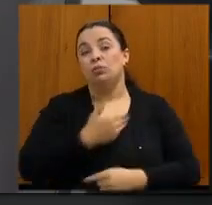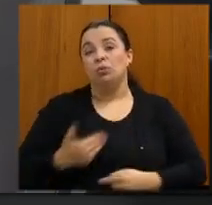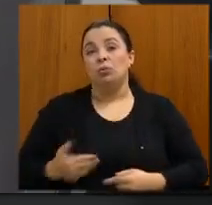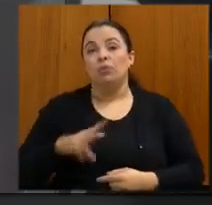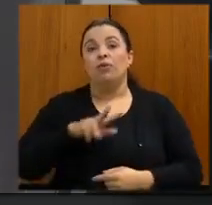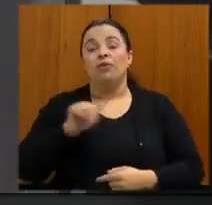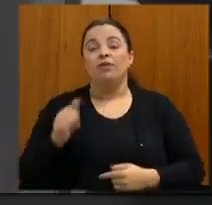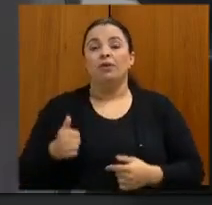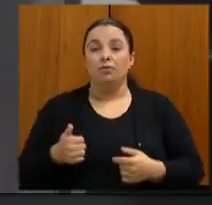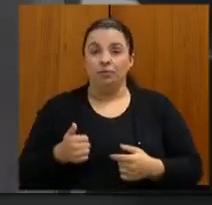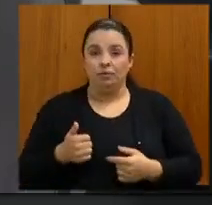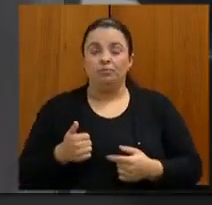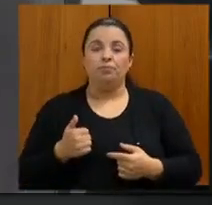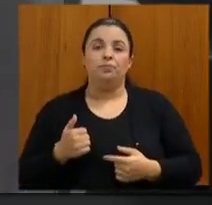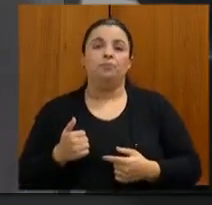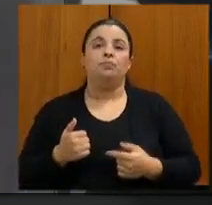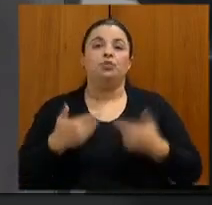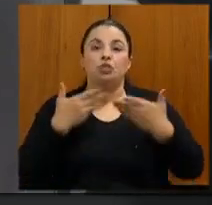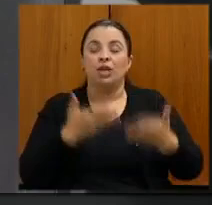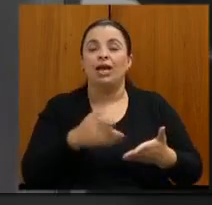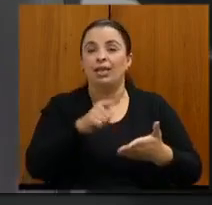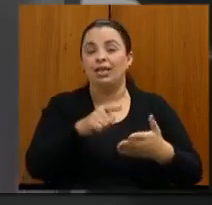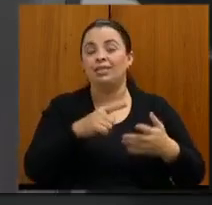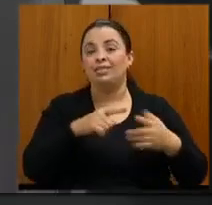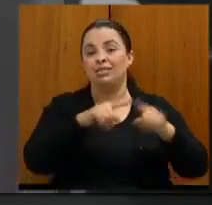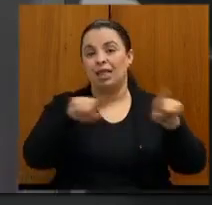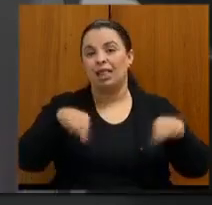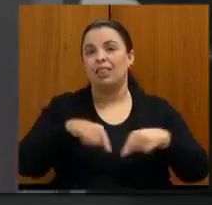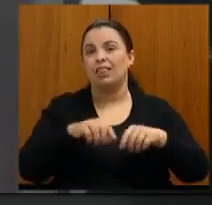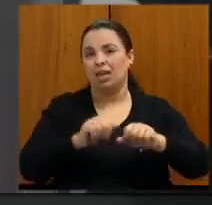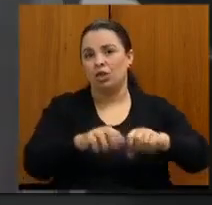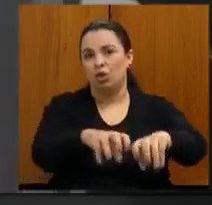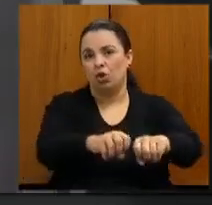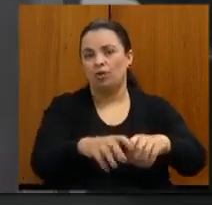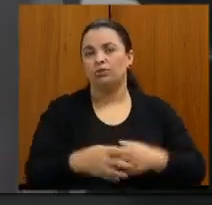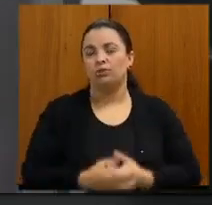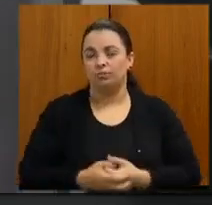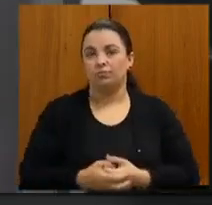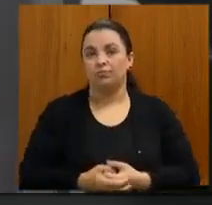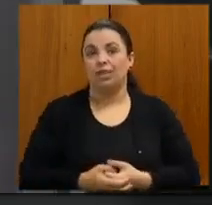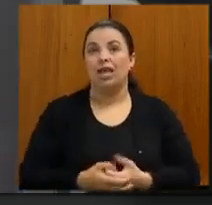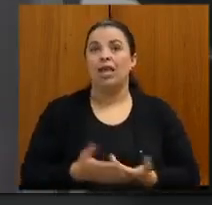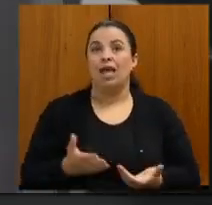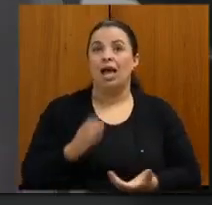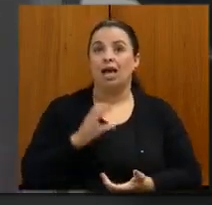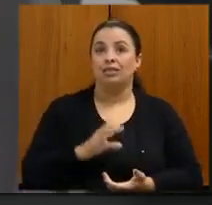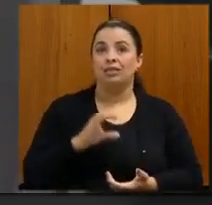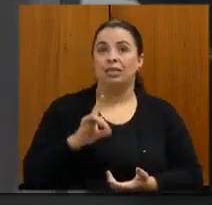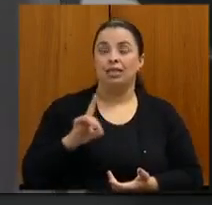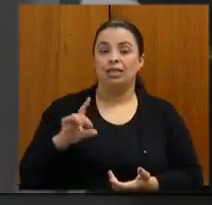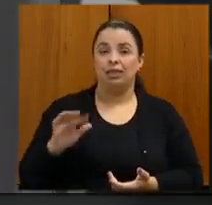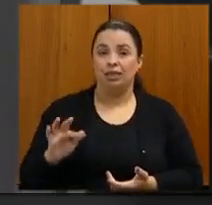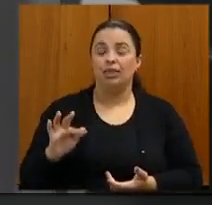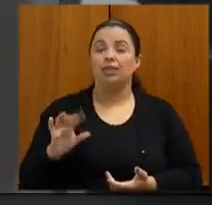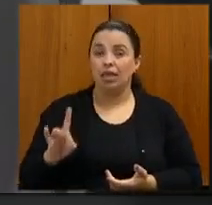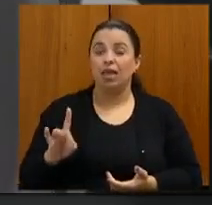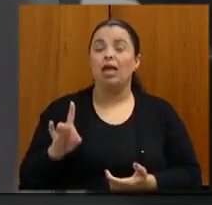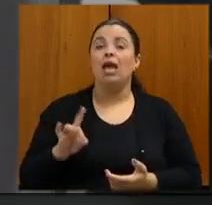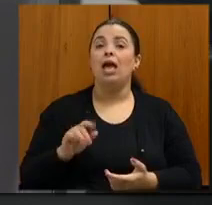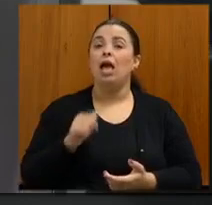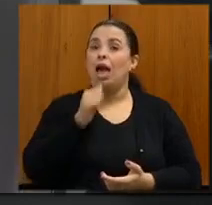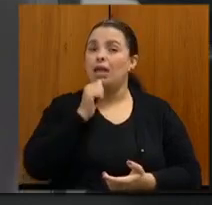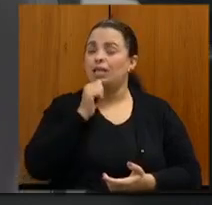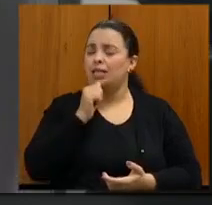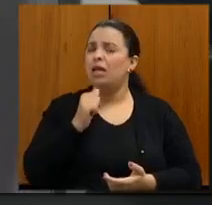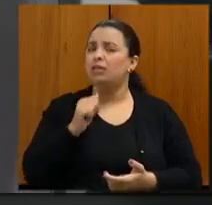territórios E aí é isso que eles tão dizendo Olha a ceder e ainda está aguardando assinatura da ceplac não assinou né então assim